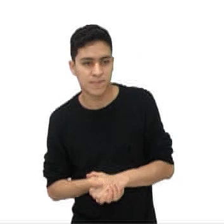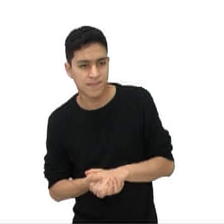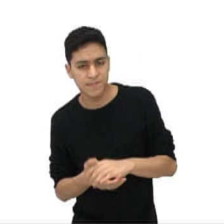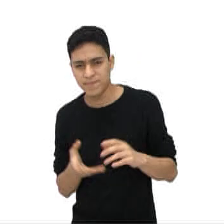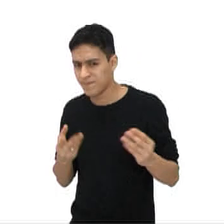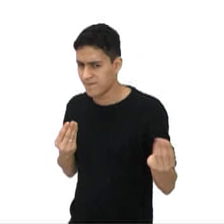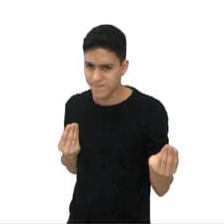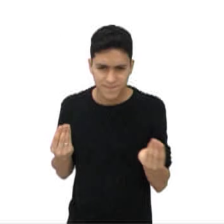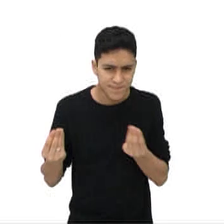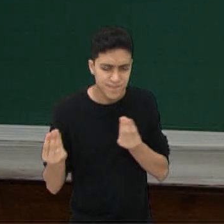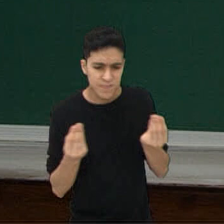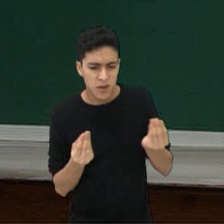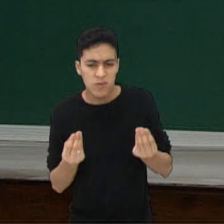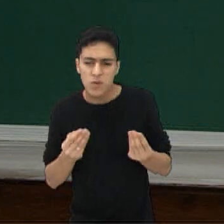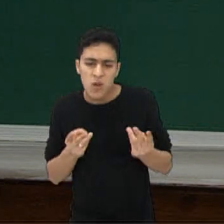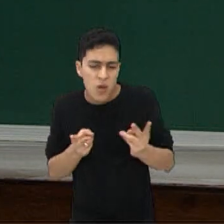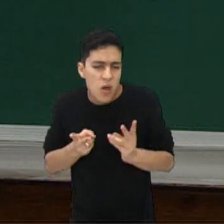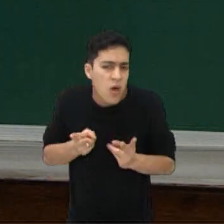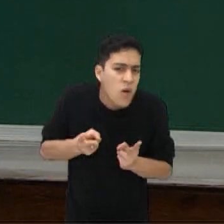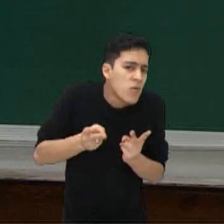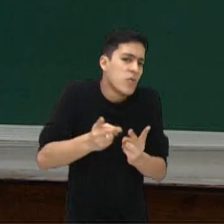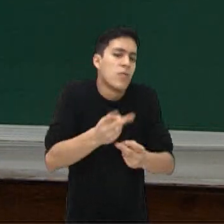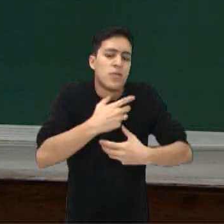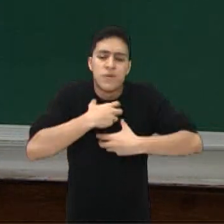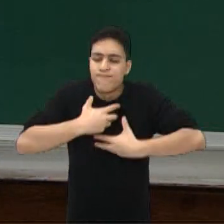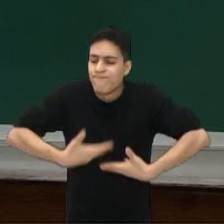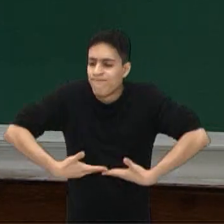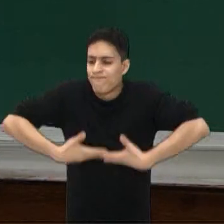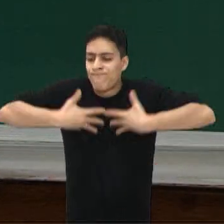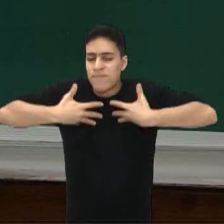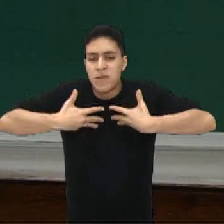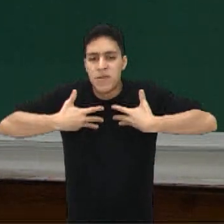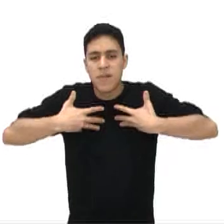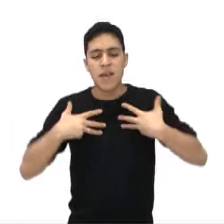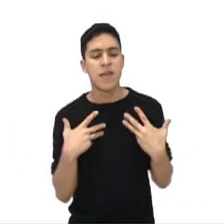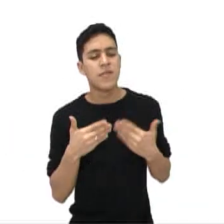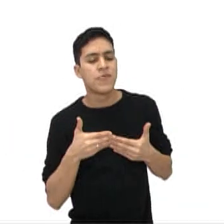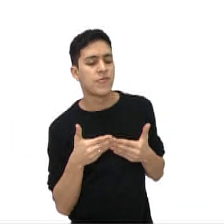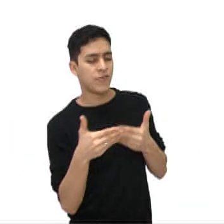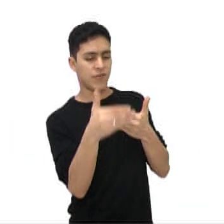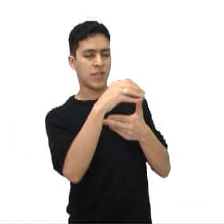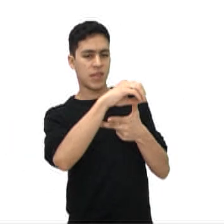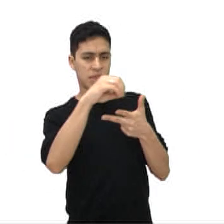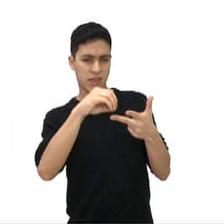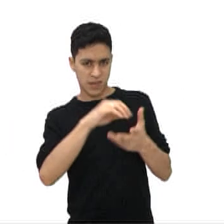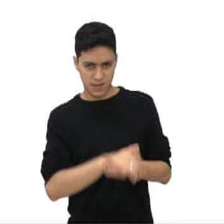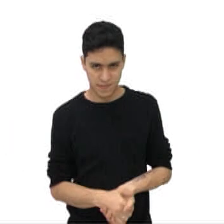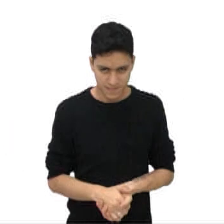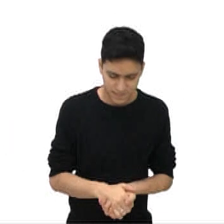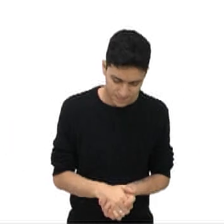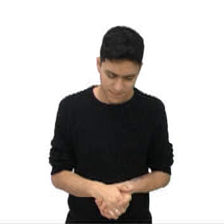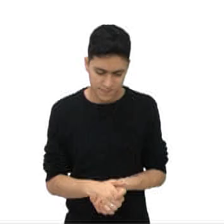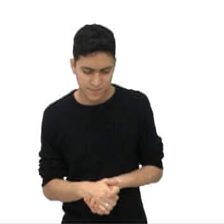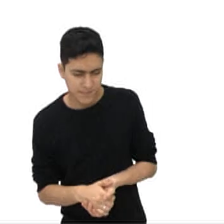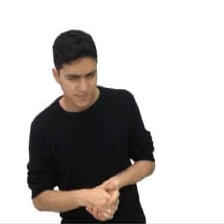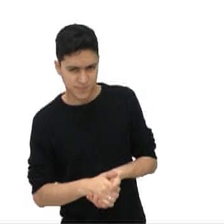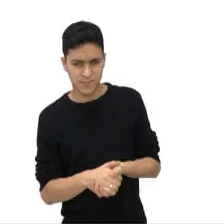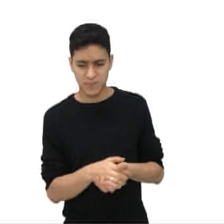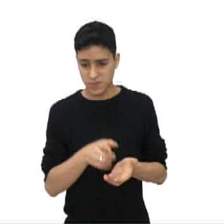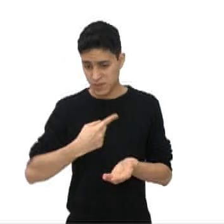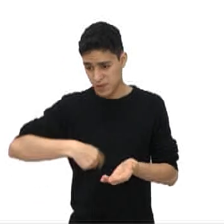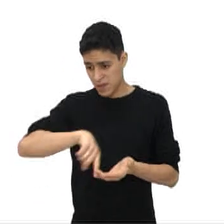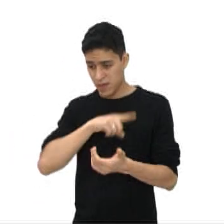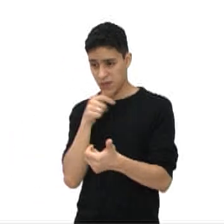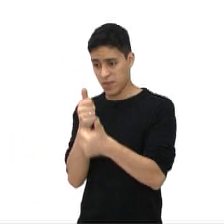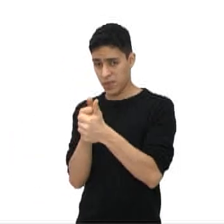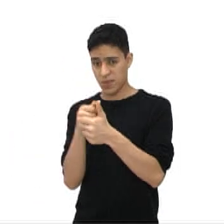Como se manter motivado para o Enem? Já vamos começar lendo aqui o nosso texto. Como estamos há poucas semanas